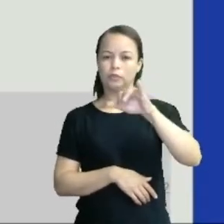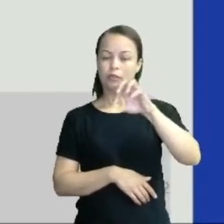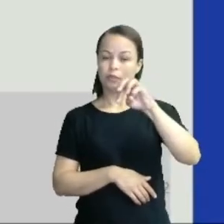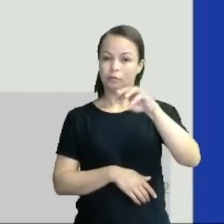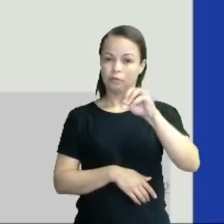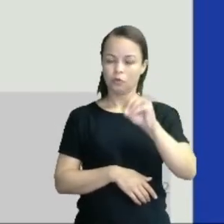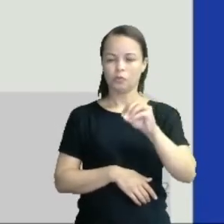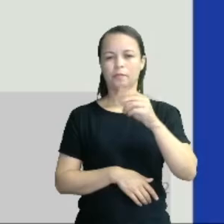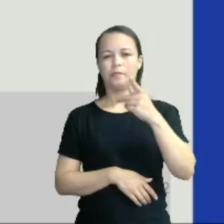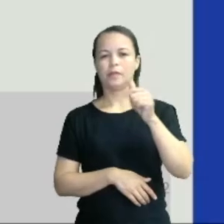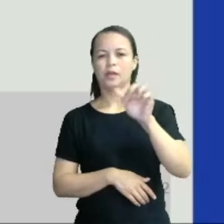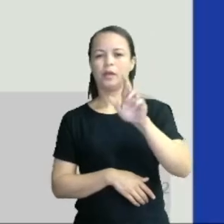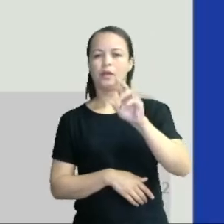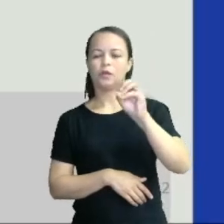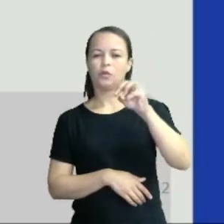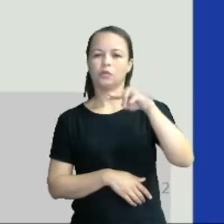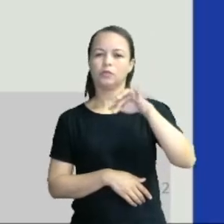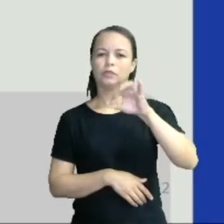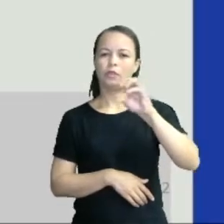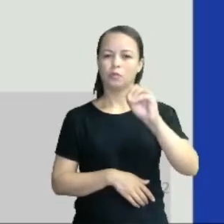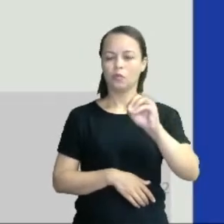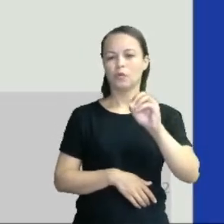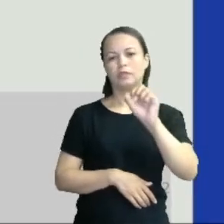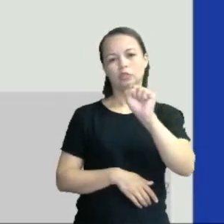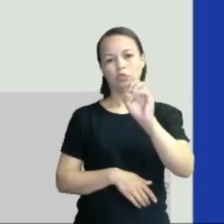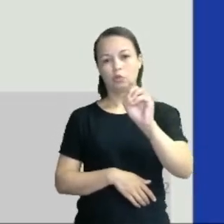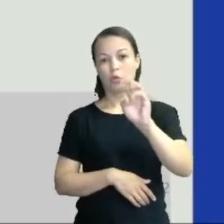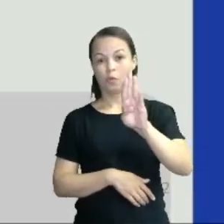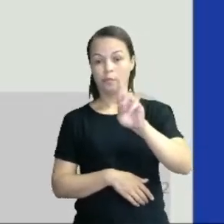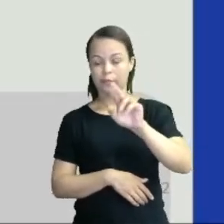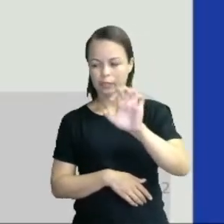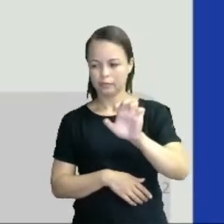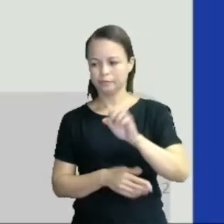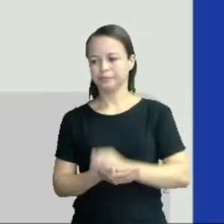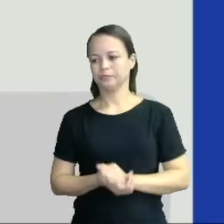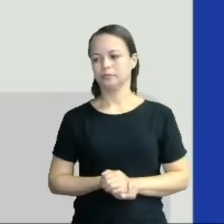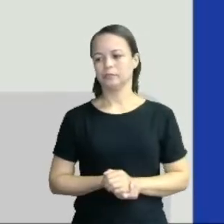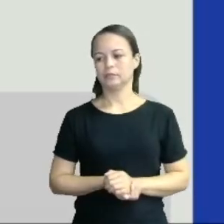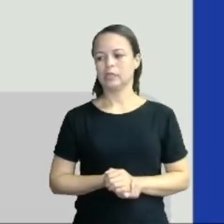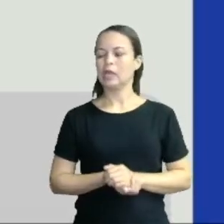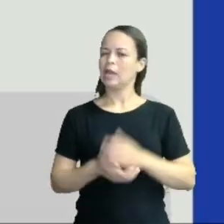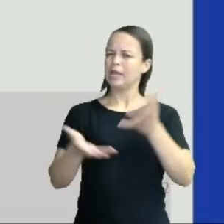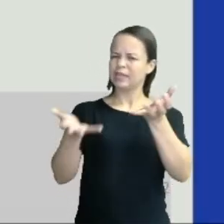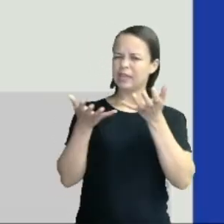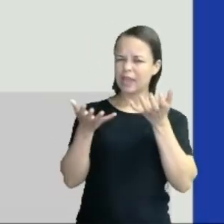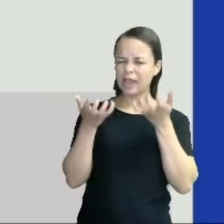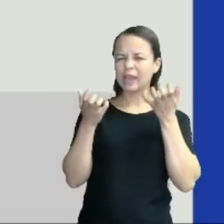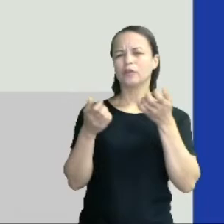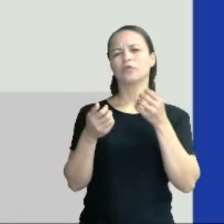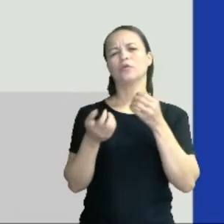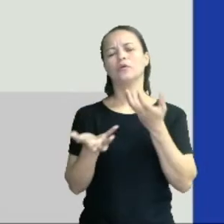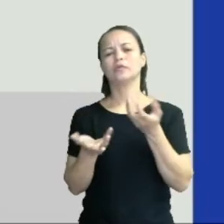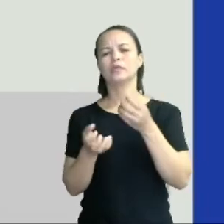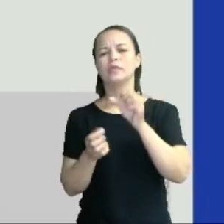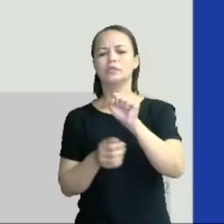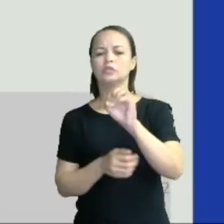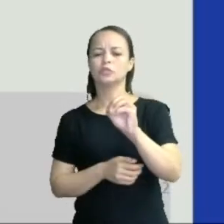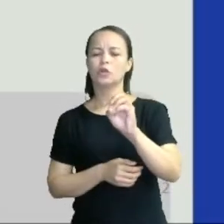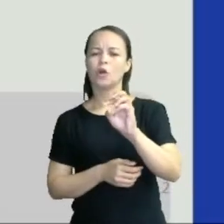conversando sobre algo, né? E agora, quero que sobre tempo, aqui do